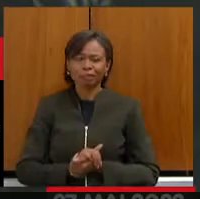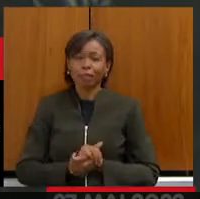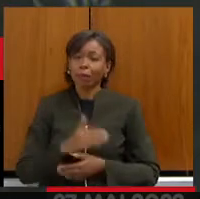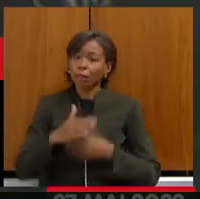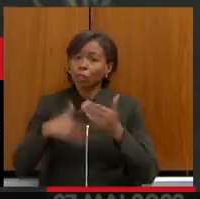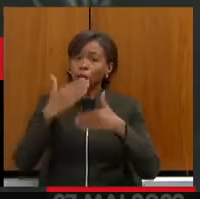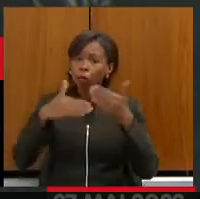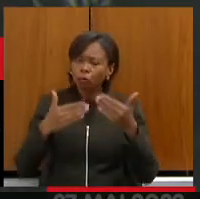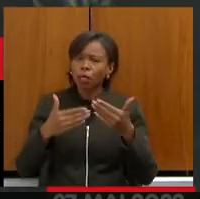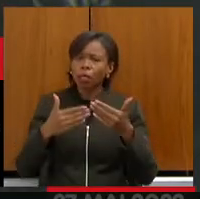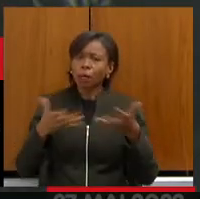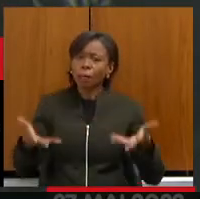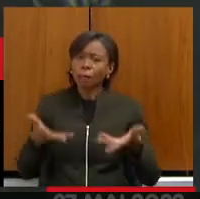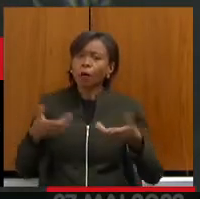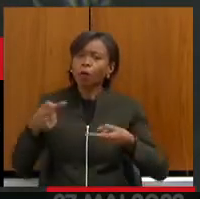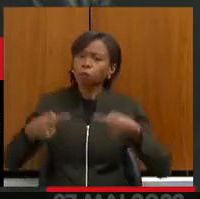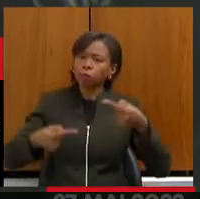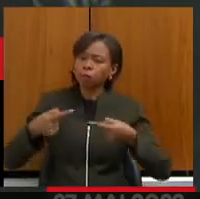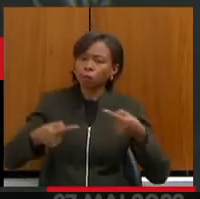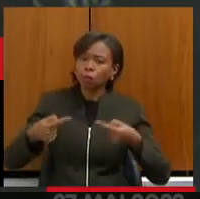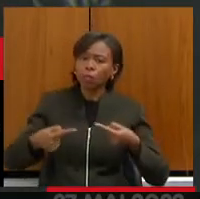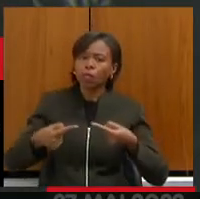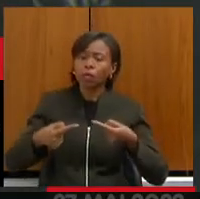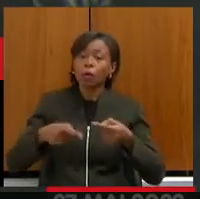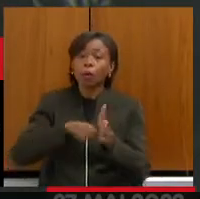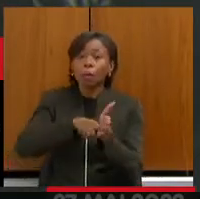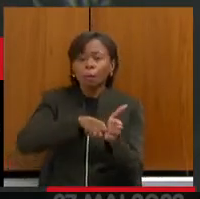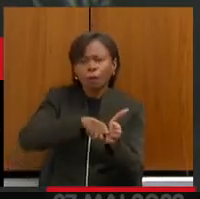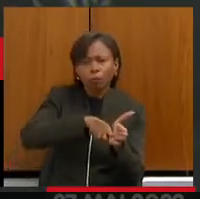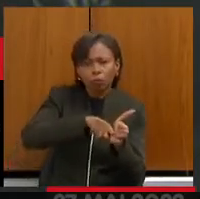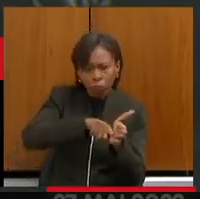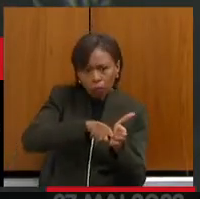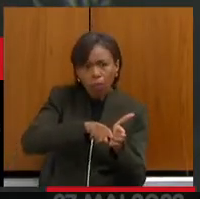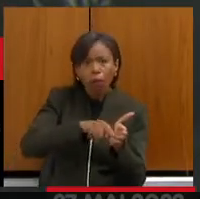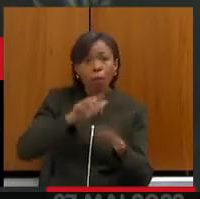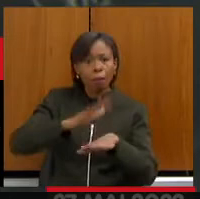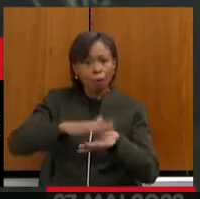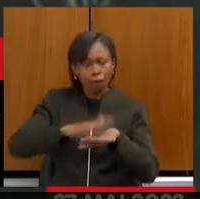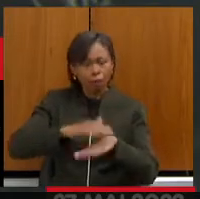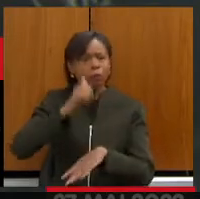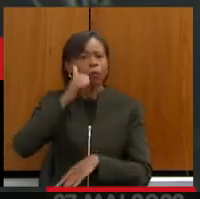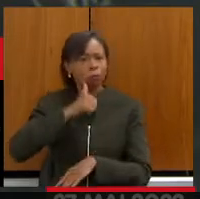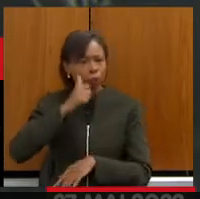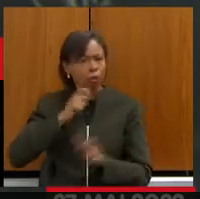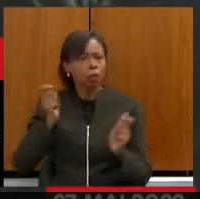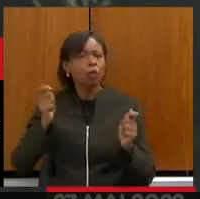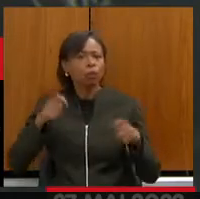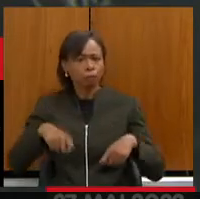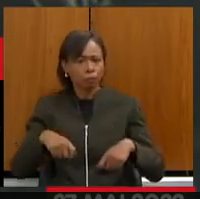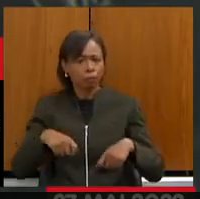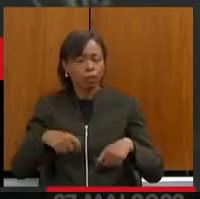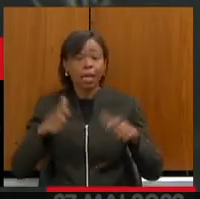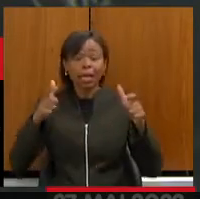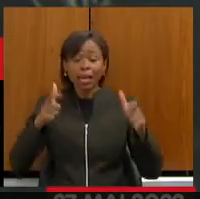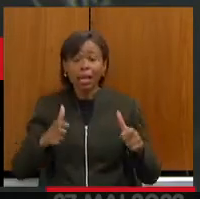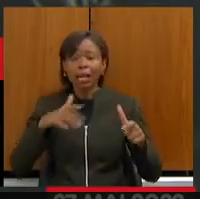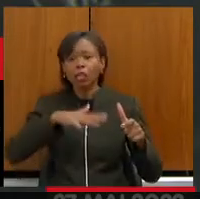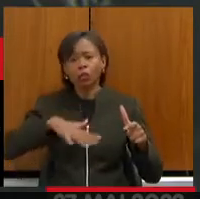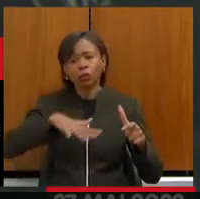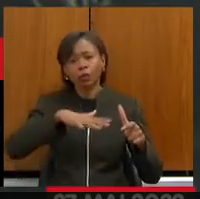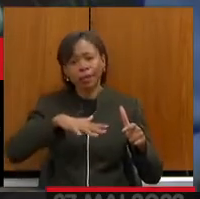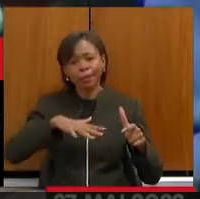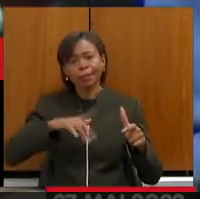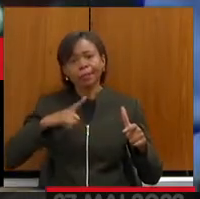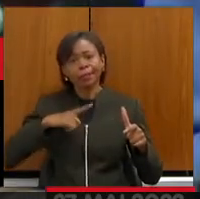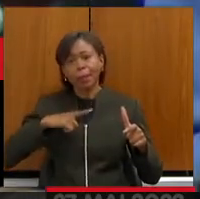públicas de incentivo à produção científica por mulheres tendo em vista ser este um espaço ocupado